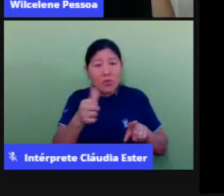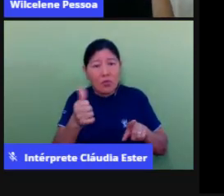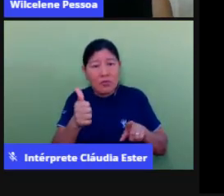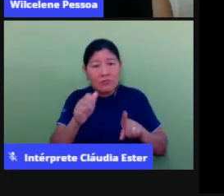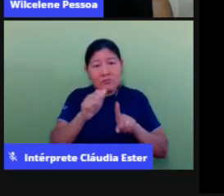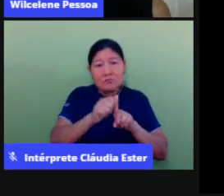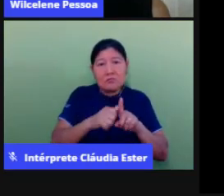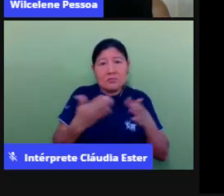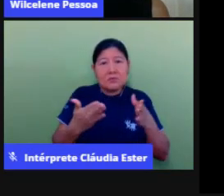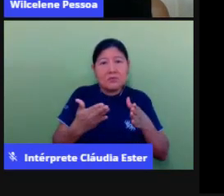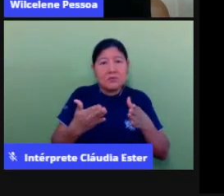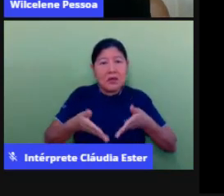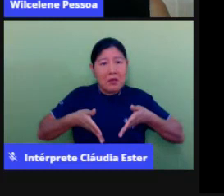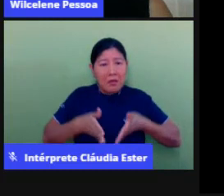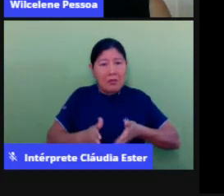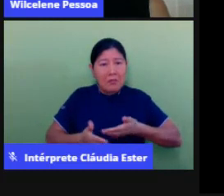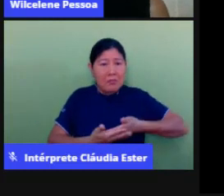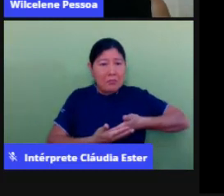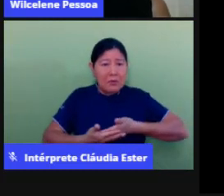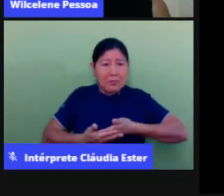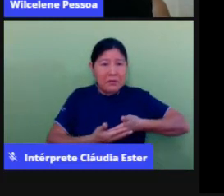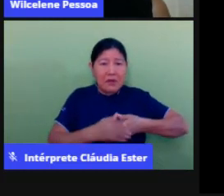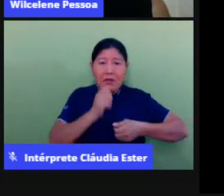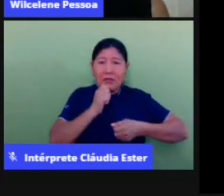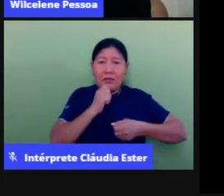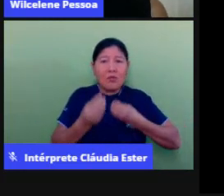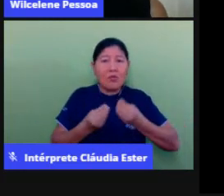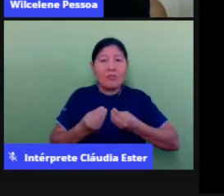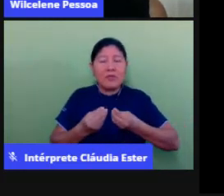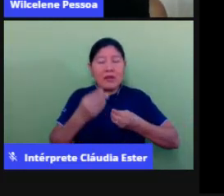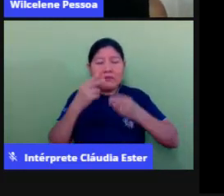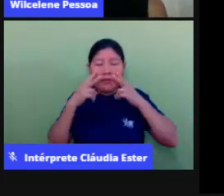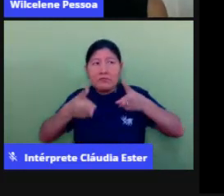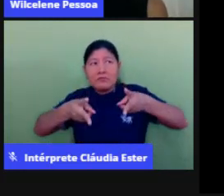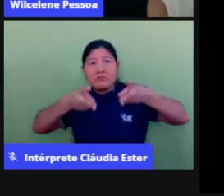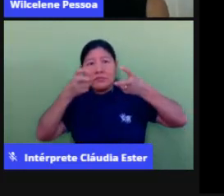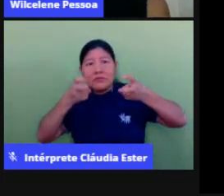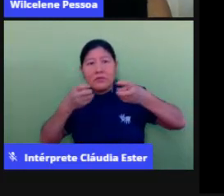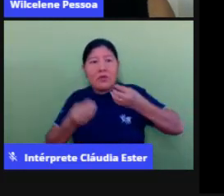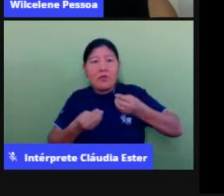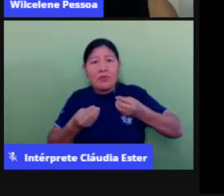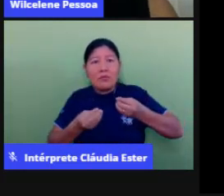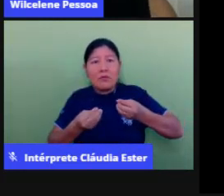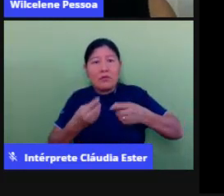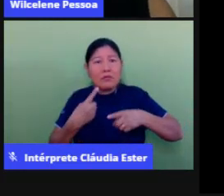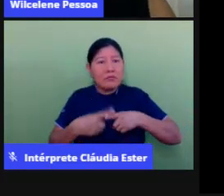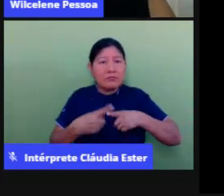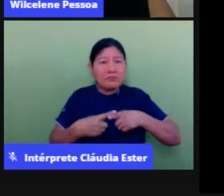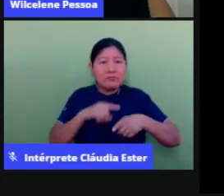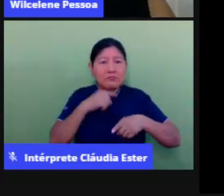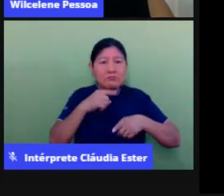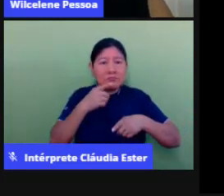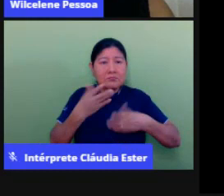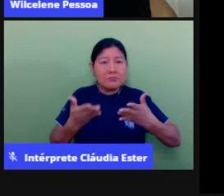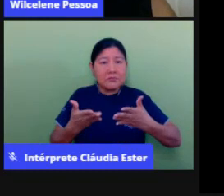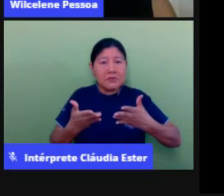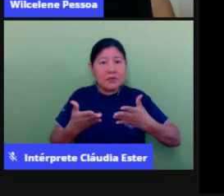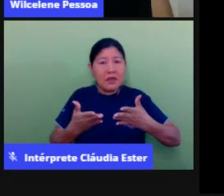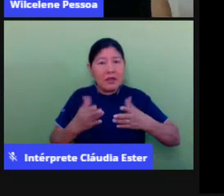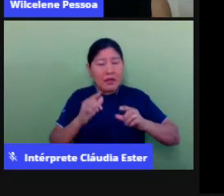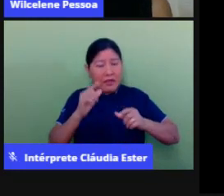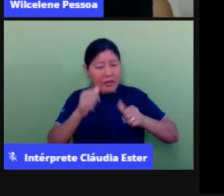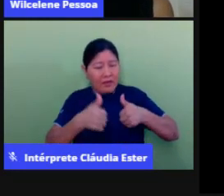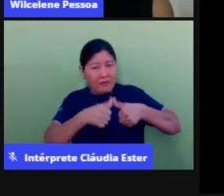sentido nenhum, né? É um outro encantamento que segura a atenção da criança, mas aquilo não está trazendo